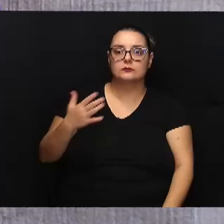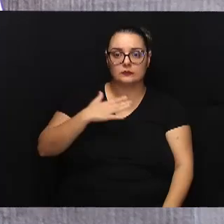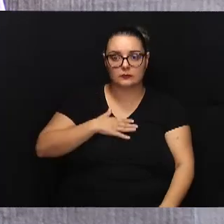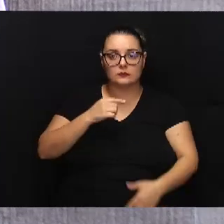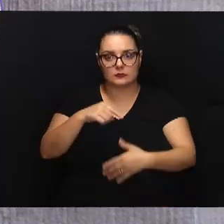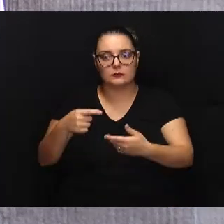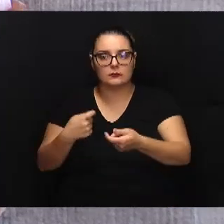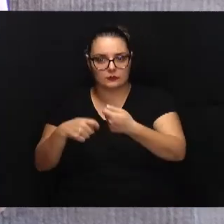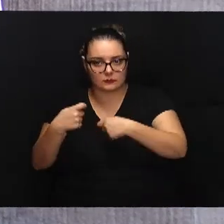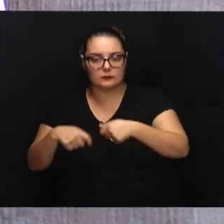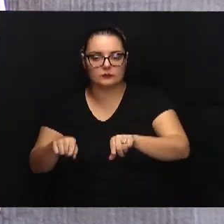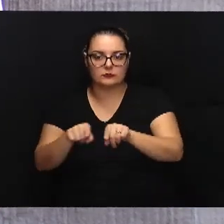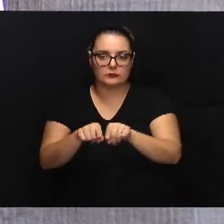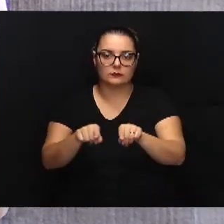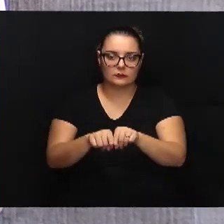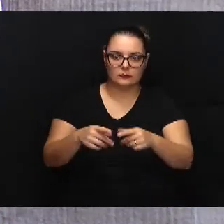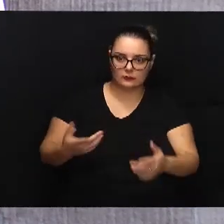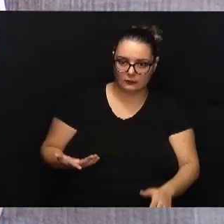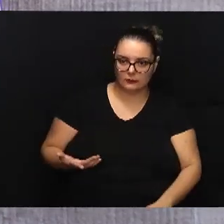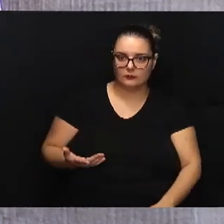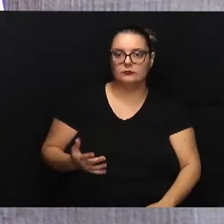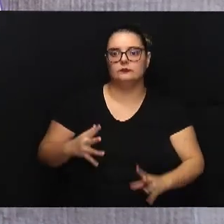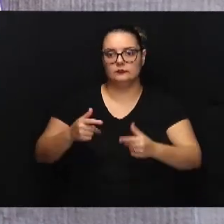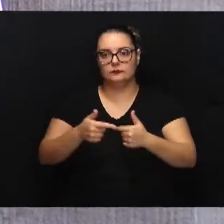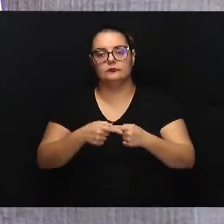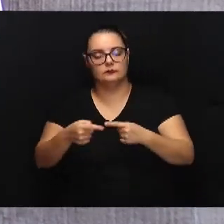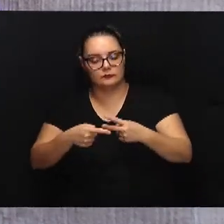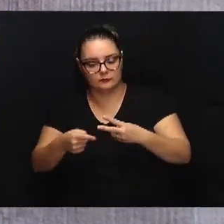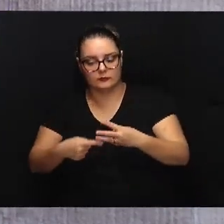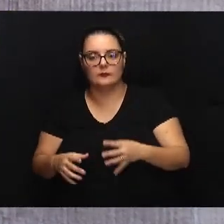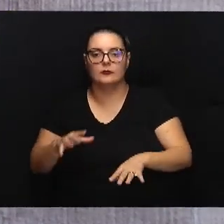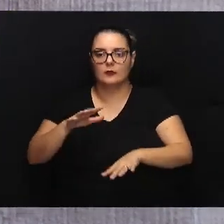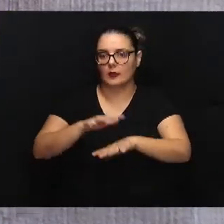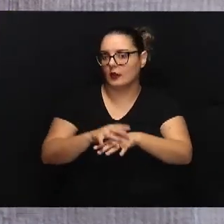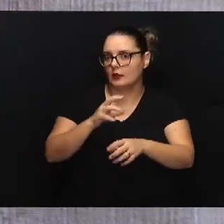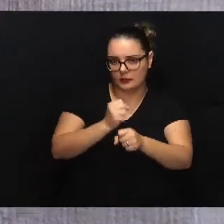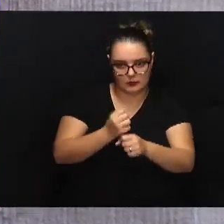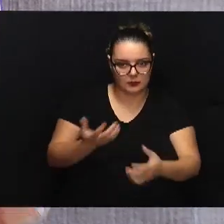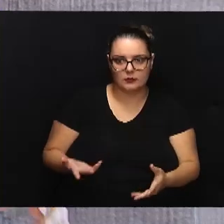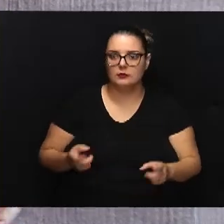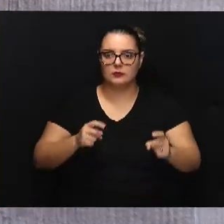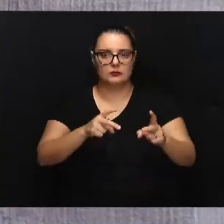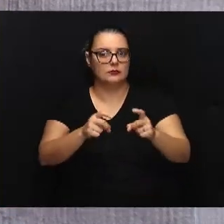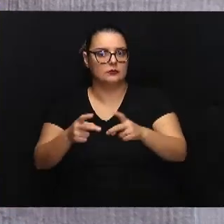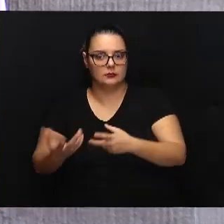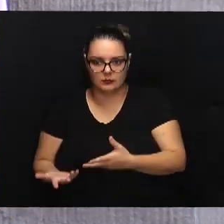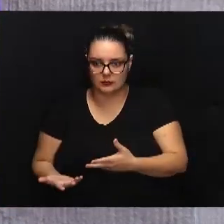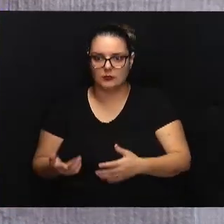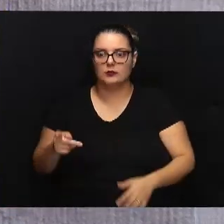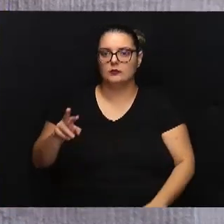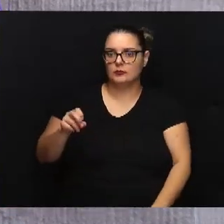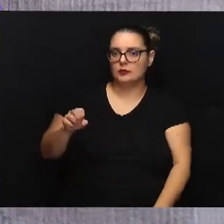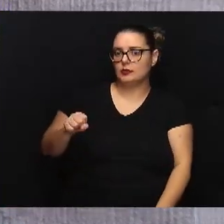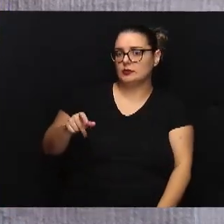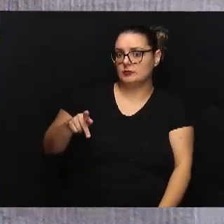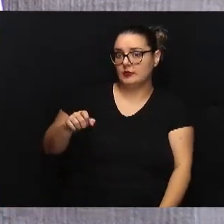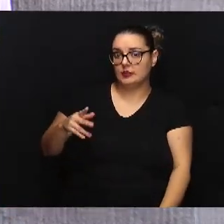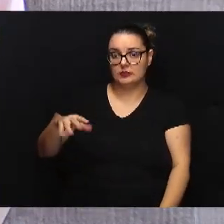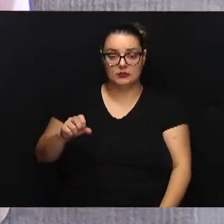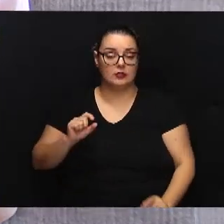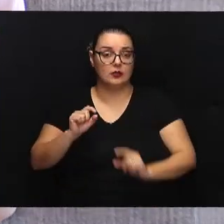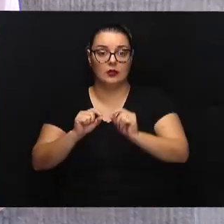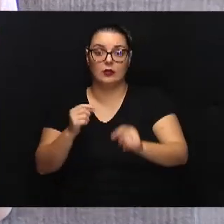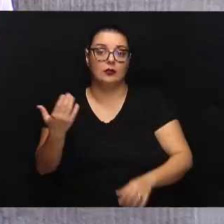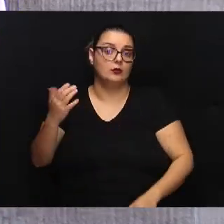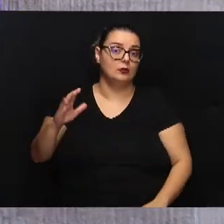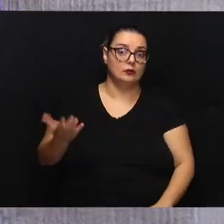administrativas, né? Então toda semana eu faço um fechamento ali de vendas, de prospecção, de o que eu vou publicar, porque